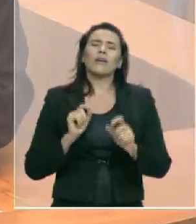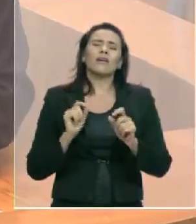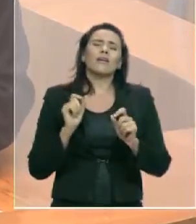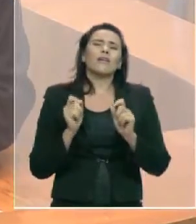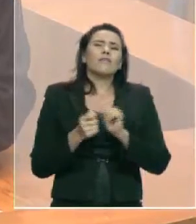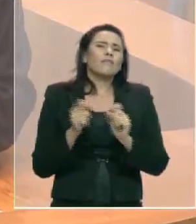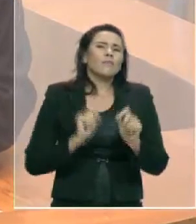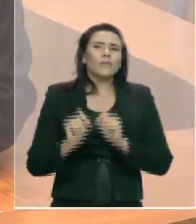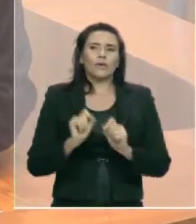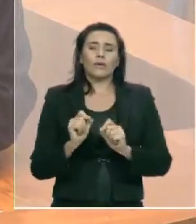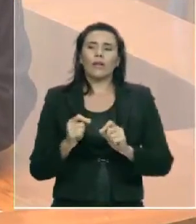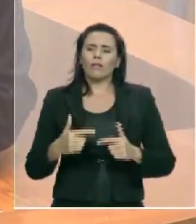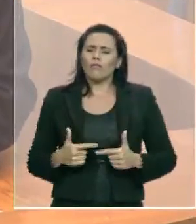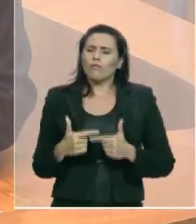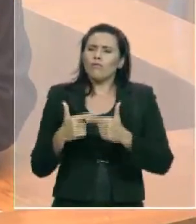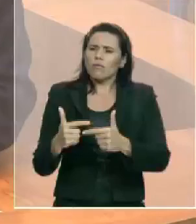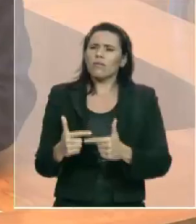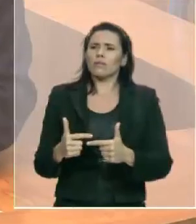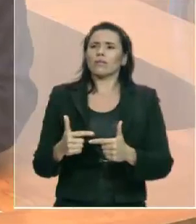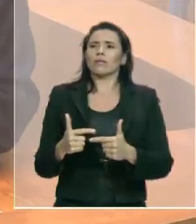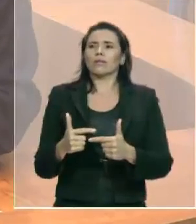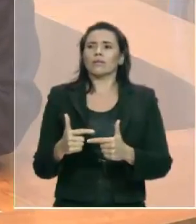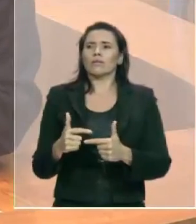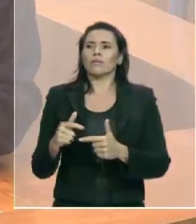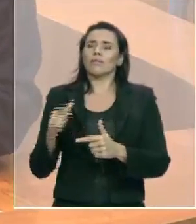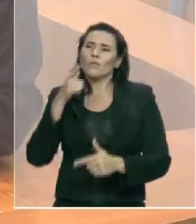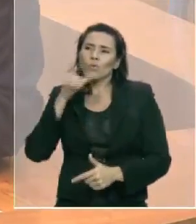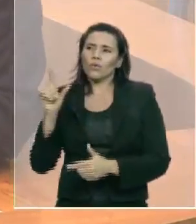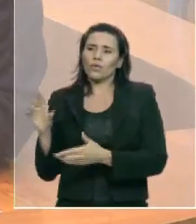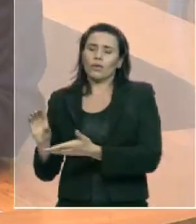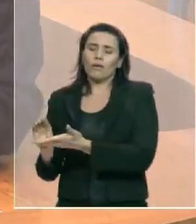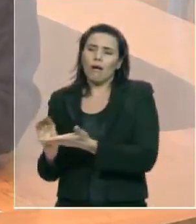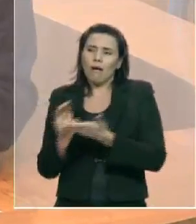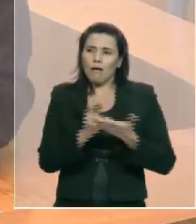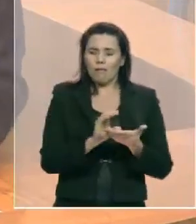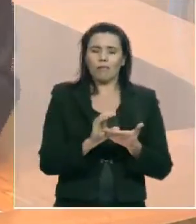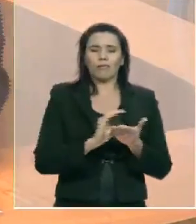e para desenvolvimento desse município no estado do Maranhão. Era isso, senhor presidente, que eu tinha a relatar.